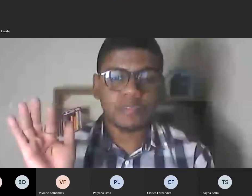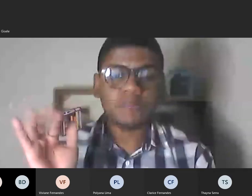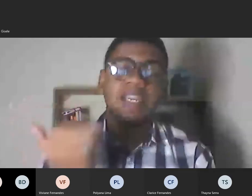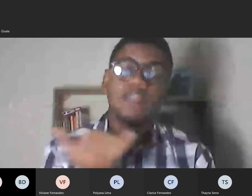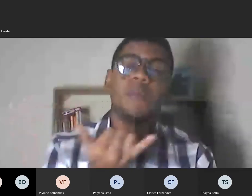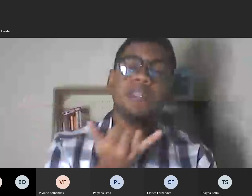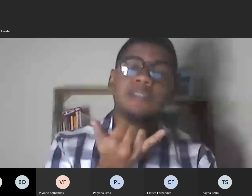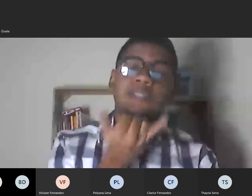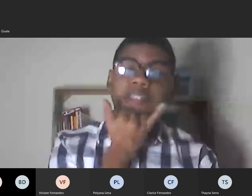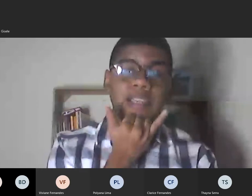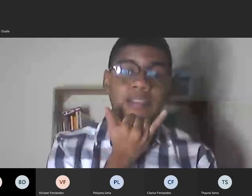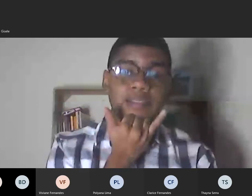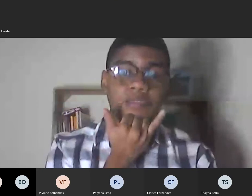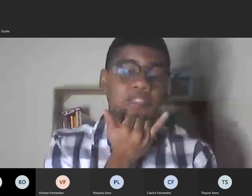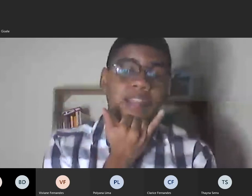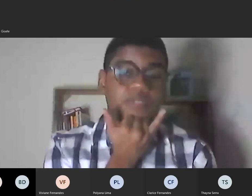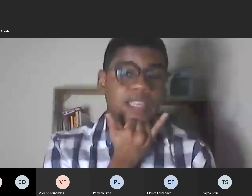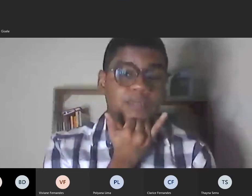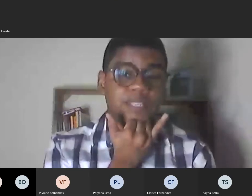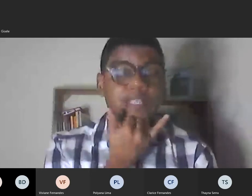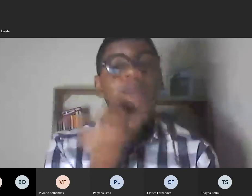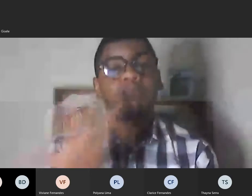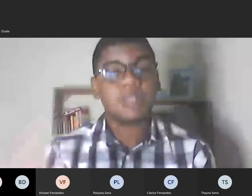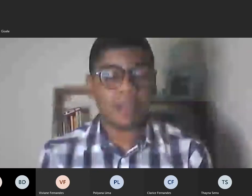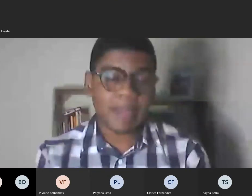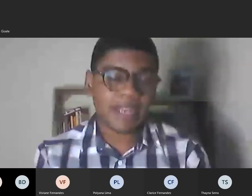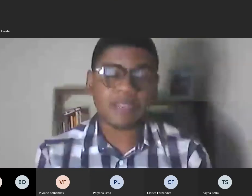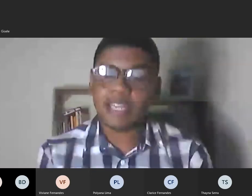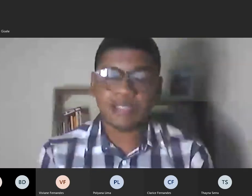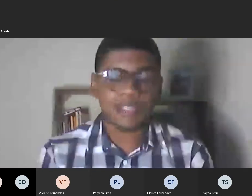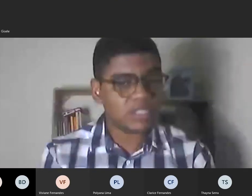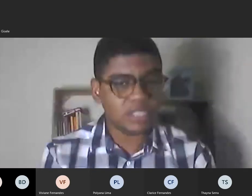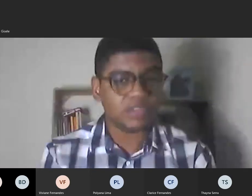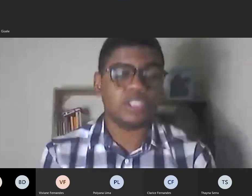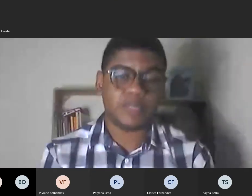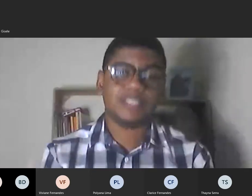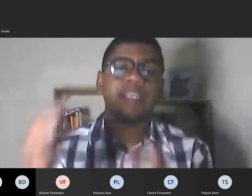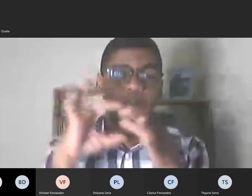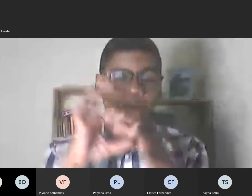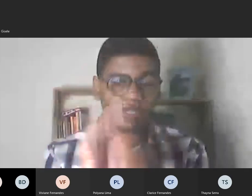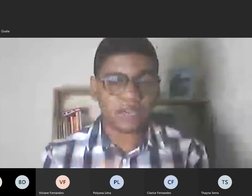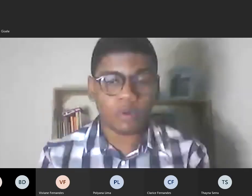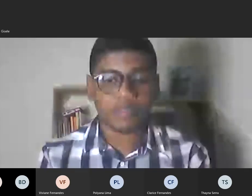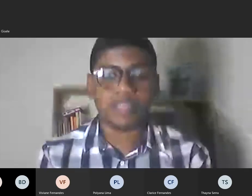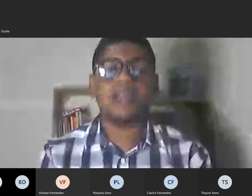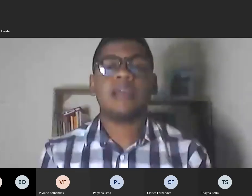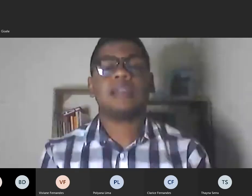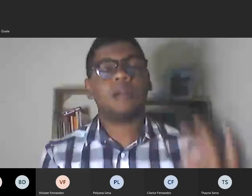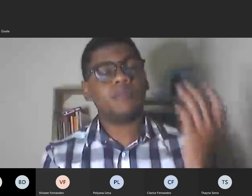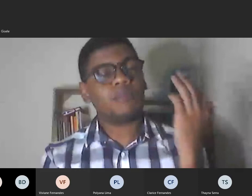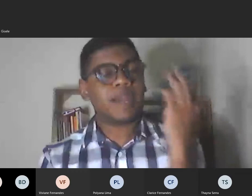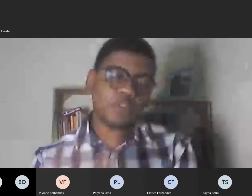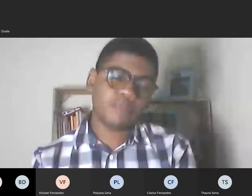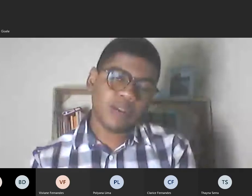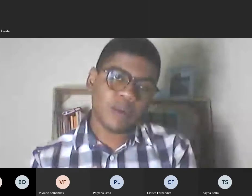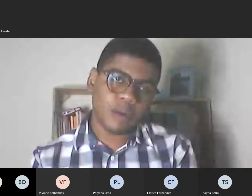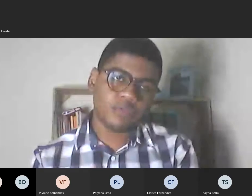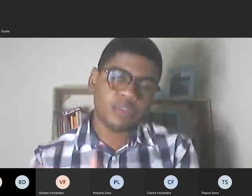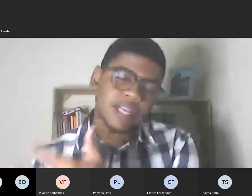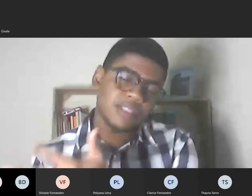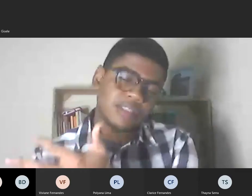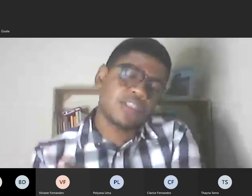tem sentido. Assim como ela sem o sinal, sem a expressão, também não teria tanto sentido. A gente precisa ligar uma coisa a outra. Então, o